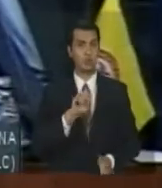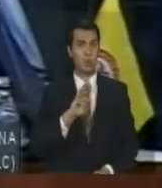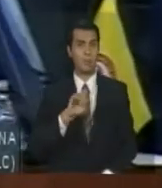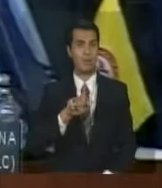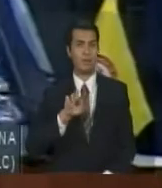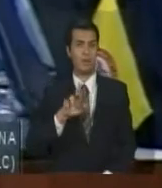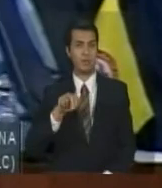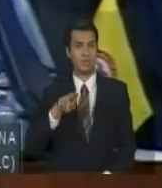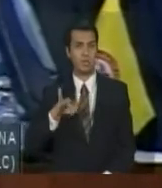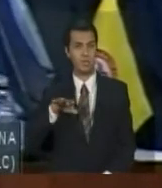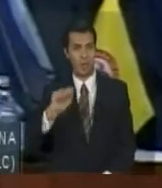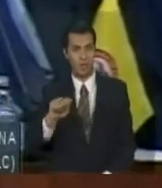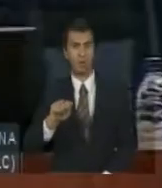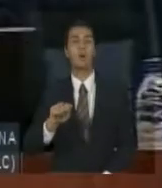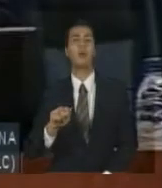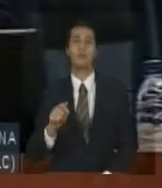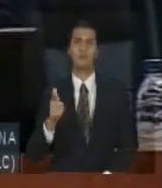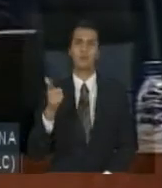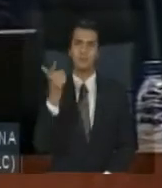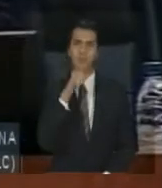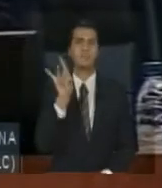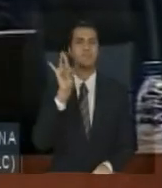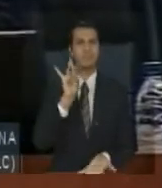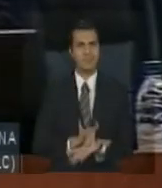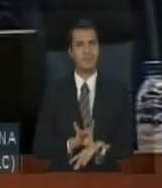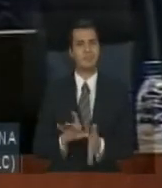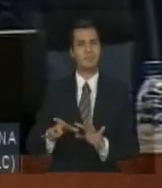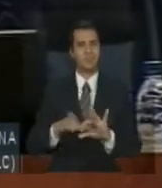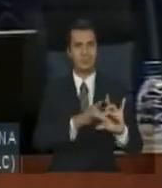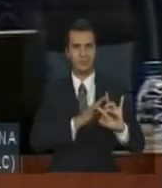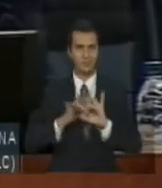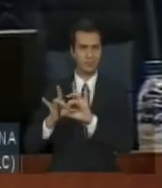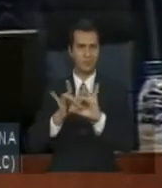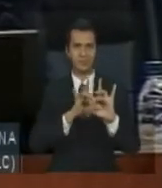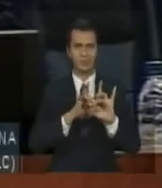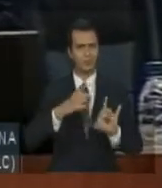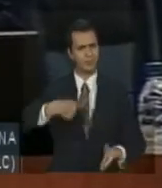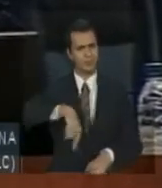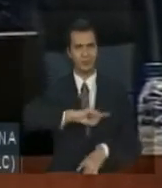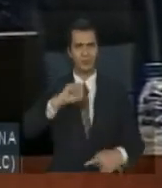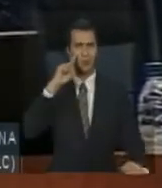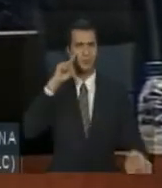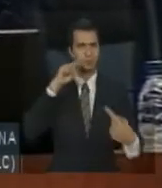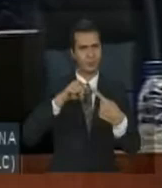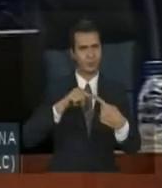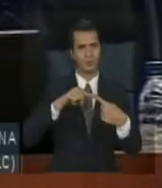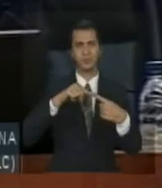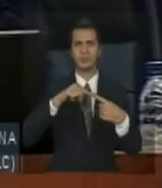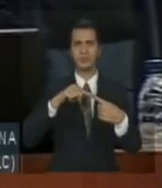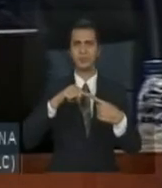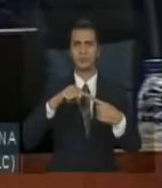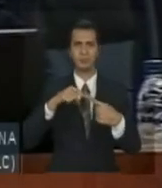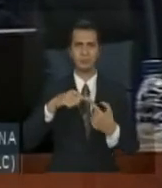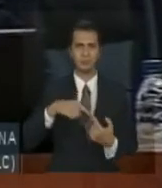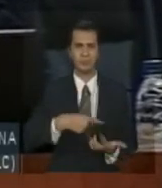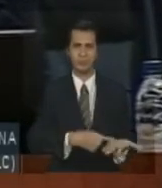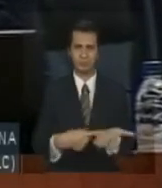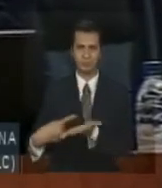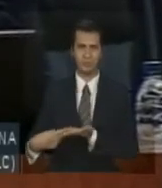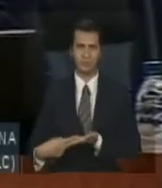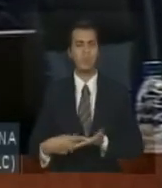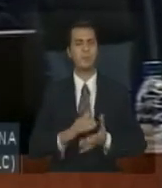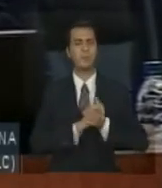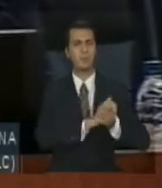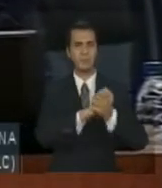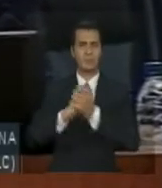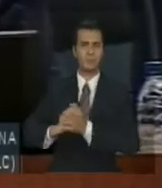de fato, uma verdadeira unidade de propósito. Felicito a todos por essa nossa